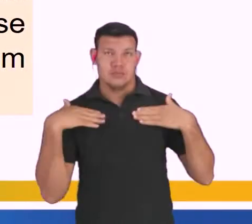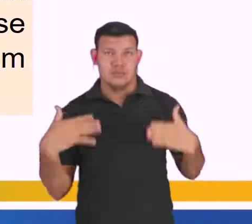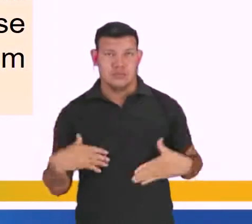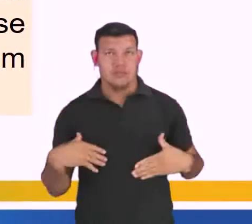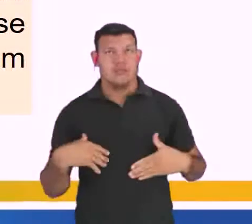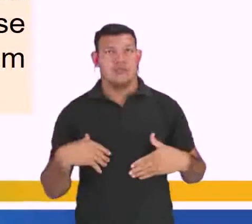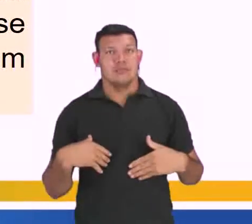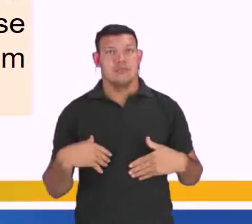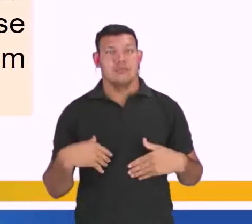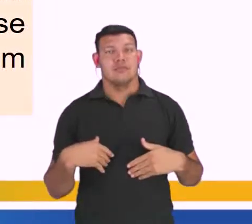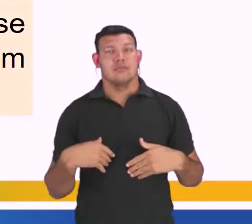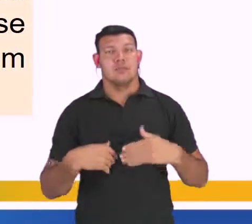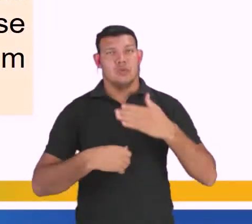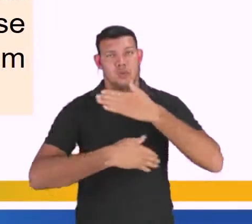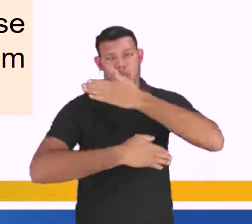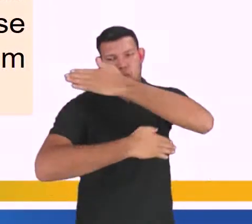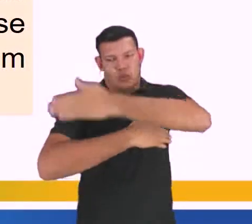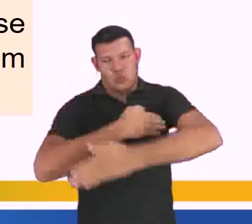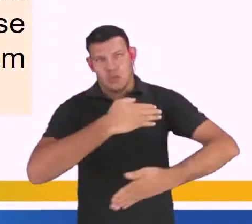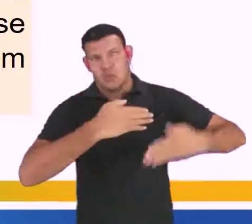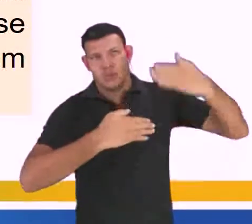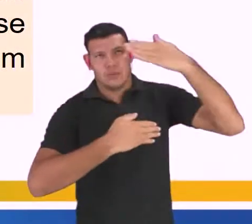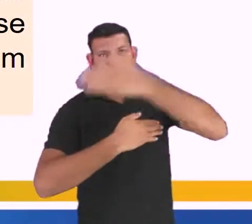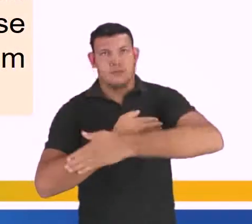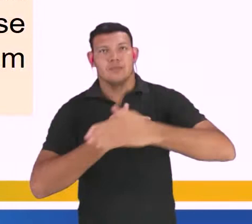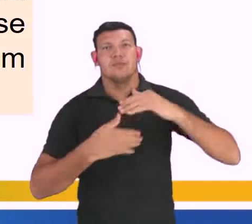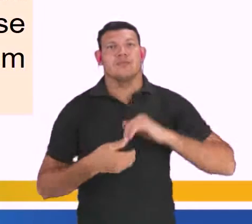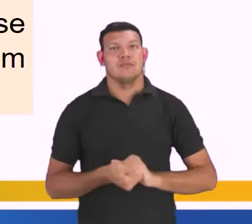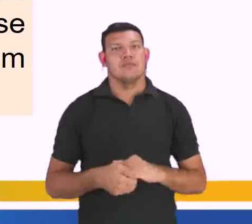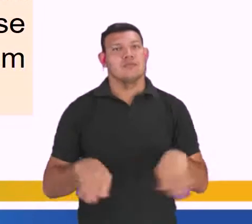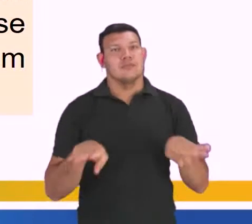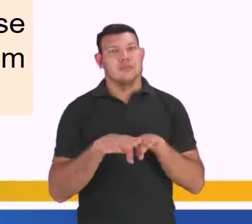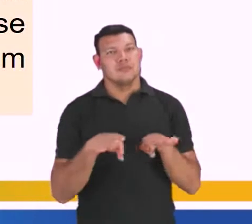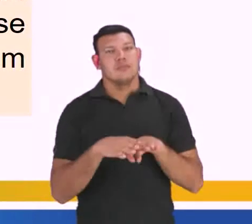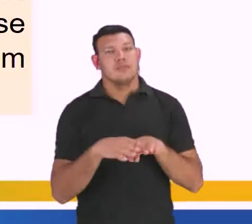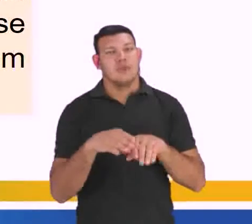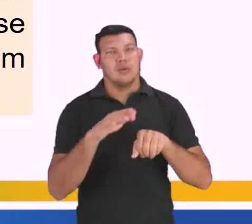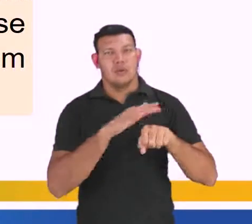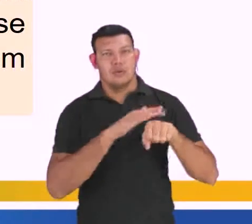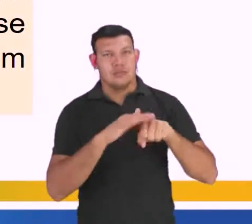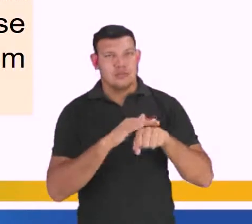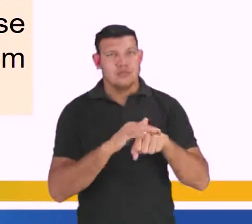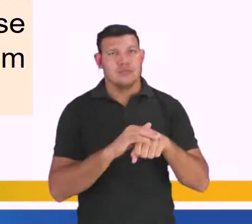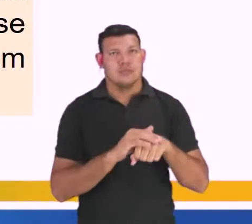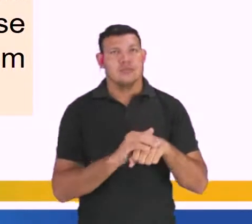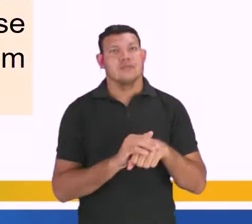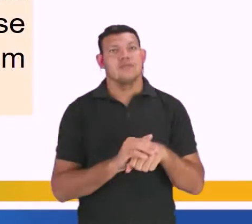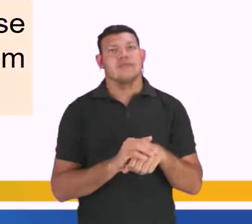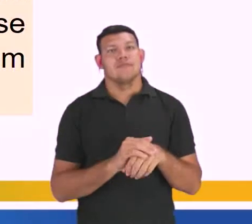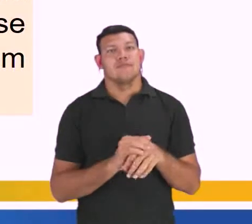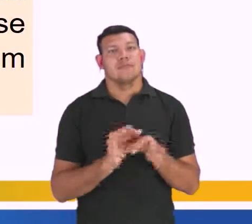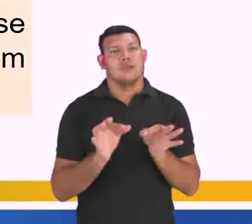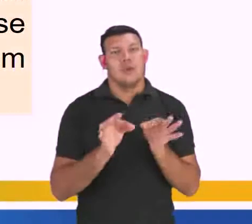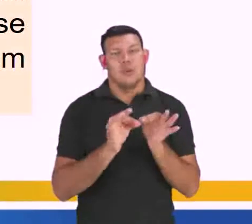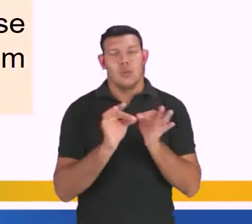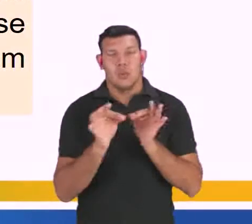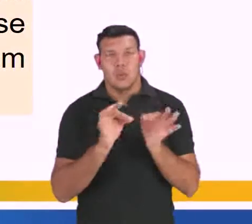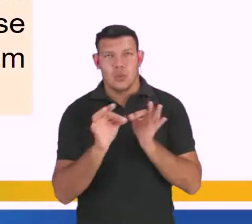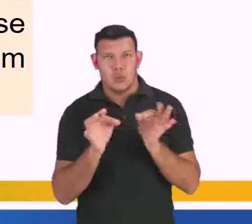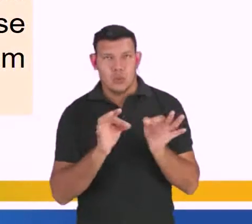agentes externos e elas reparam danos, controlam, regulam funções